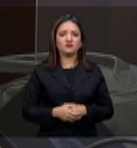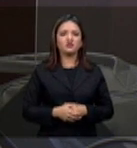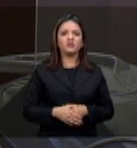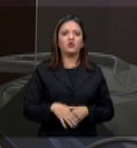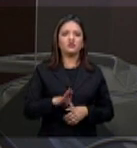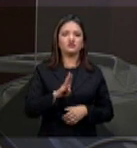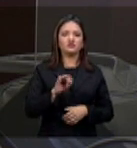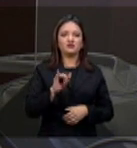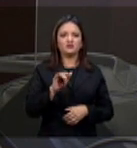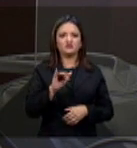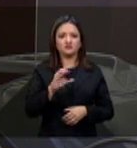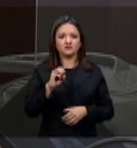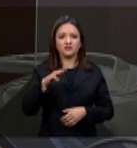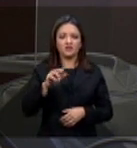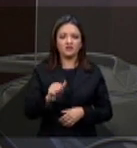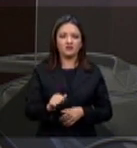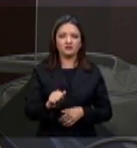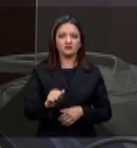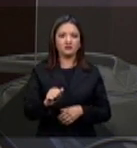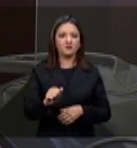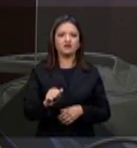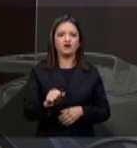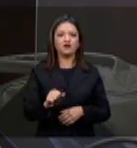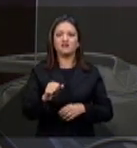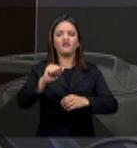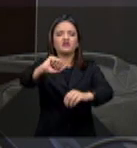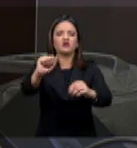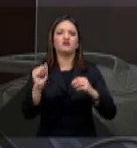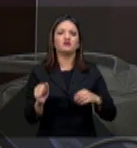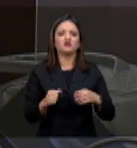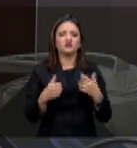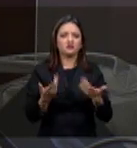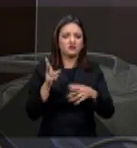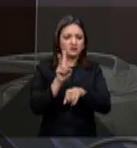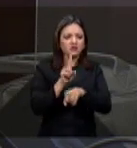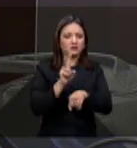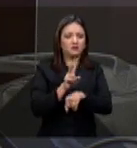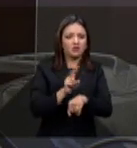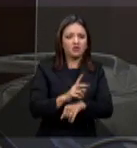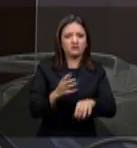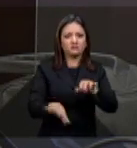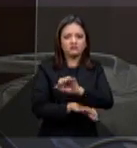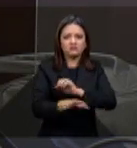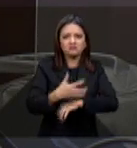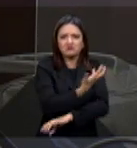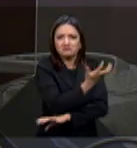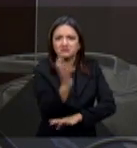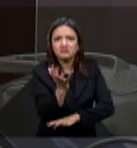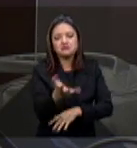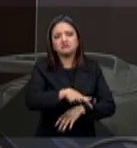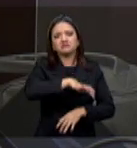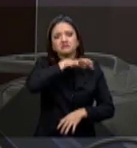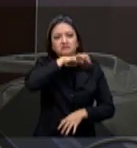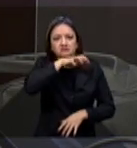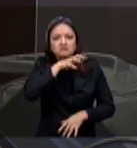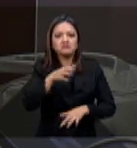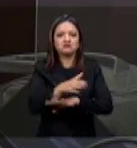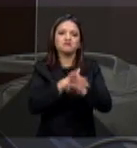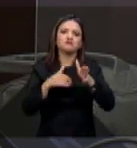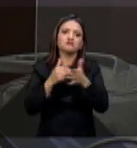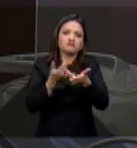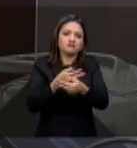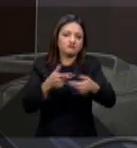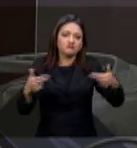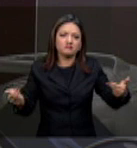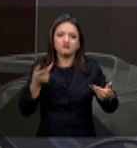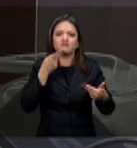Amazônia, o foco ficar, claro, com o bioma Amazônia, que é o maior, né? Porém, é necessário também preservar os outros biomas e destacar a importância